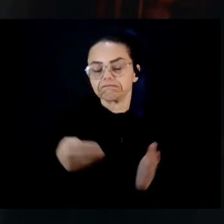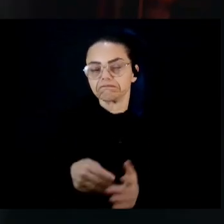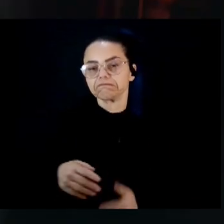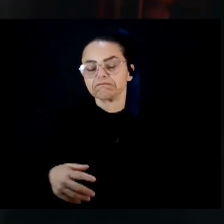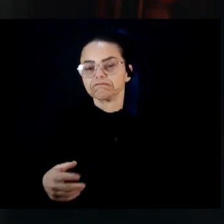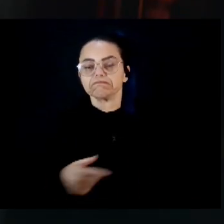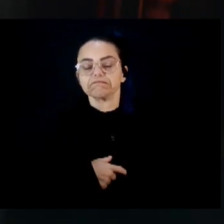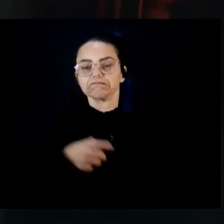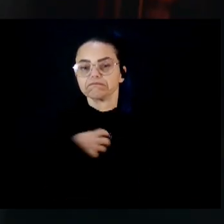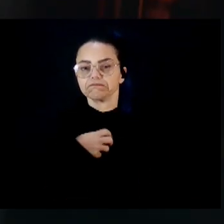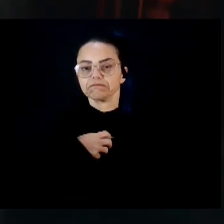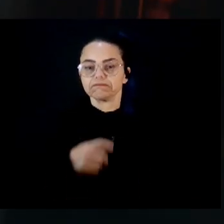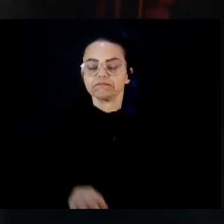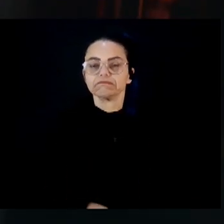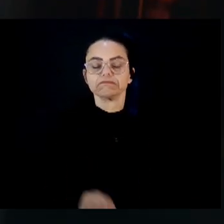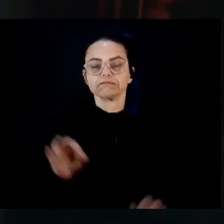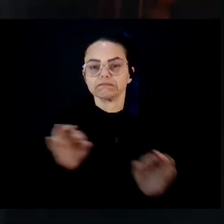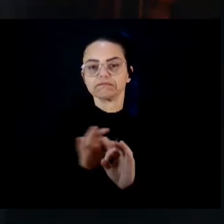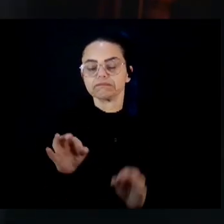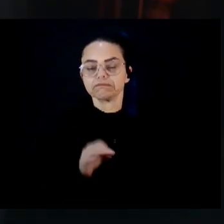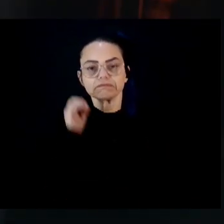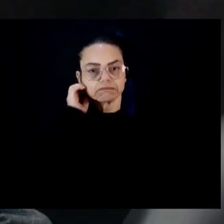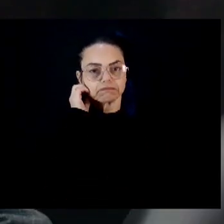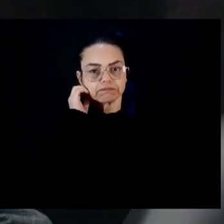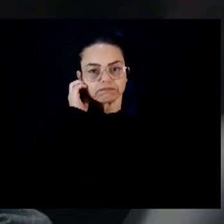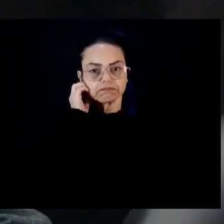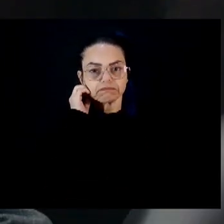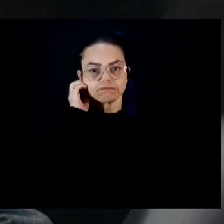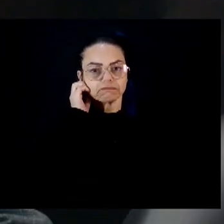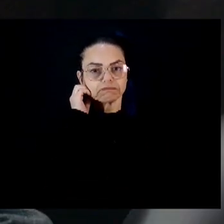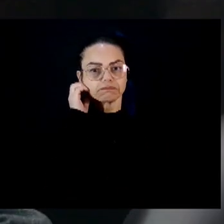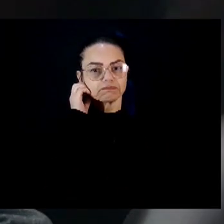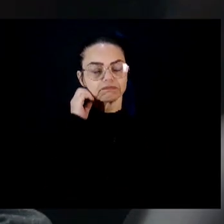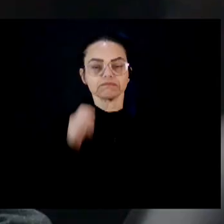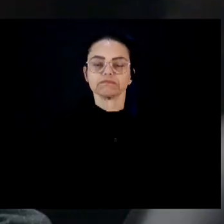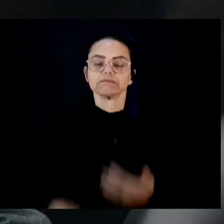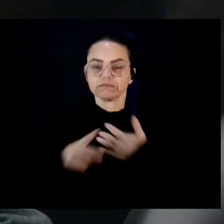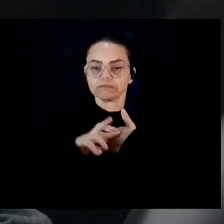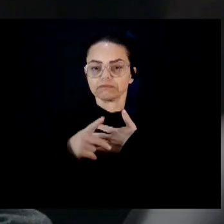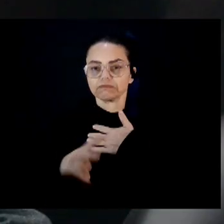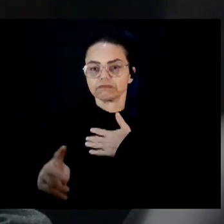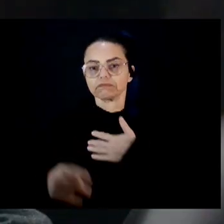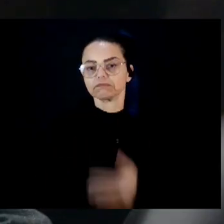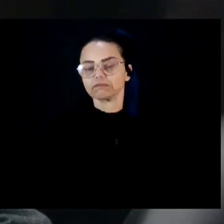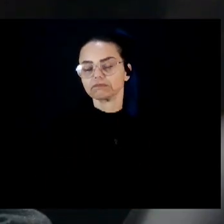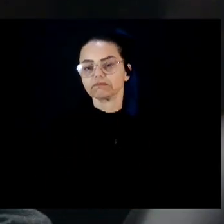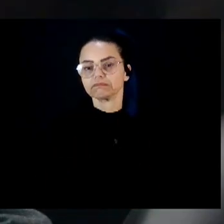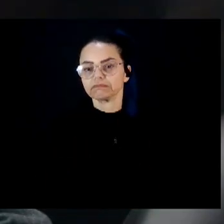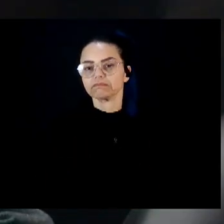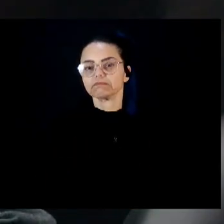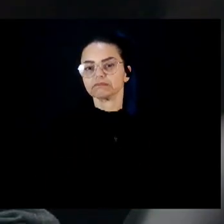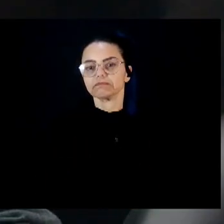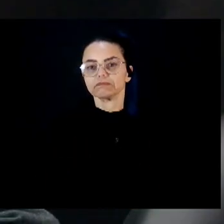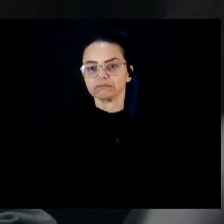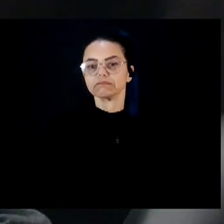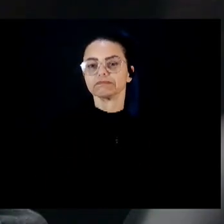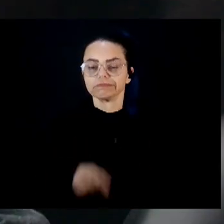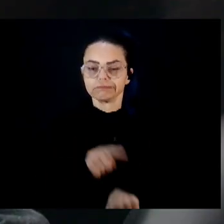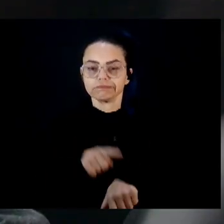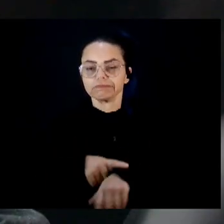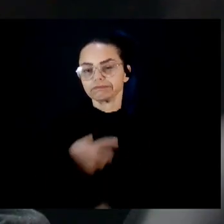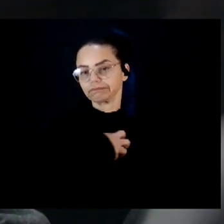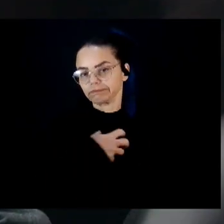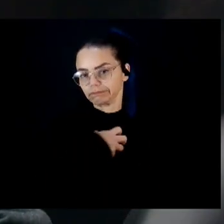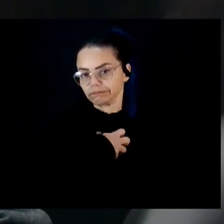sentido em algum momento, né, doutor? Com certeza. Uma hora a conta chega. Não tem como, né? Esse boleto aí a gente vai pagar uma hora ou outra se a pessoa continuar